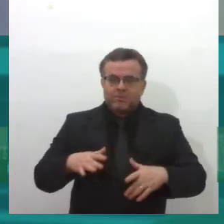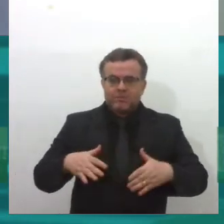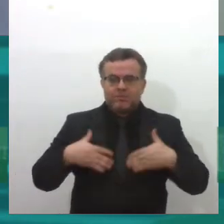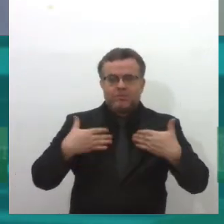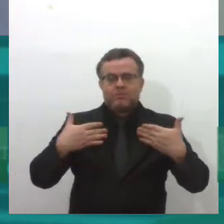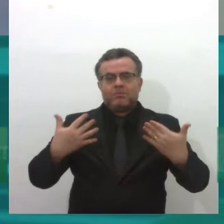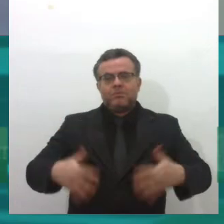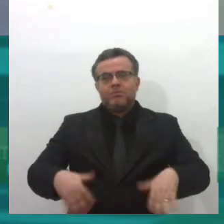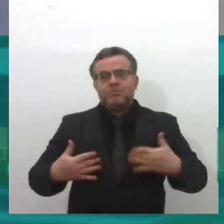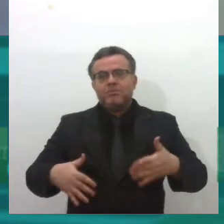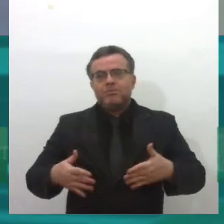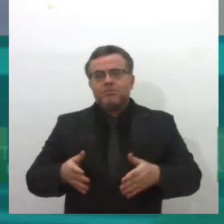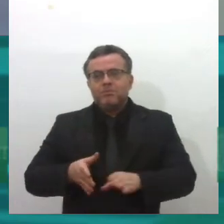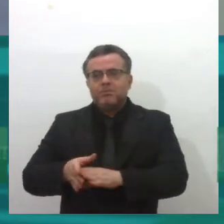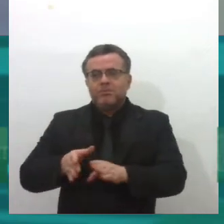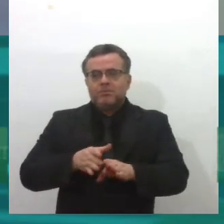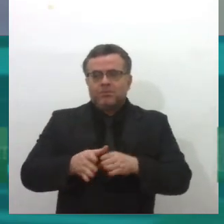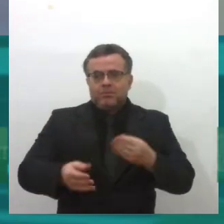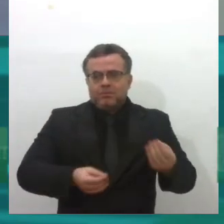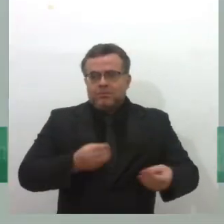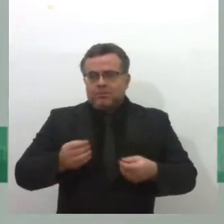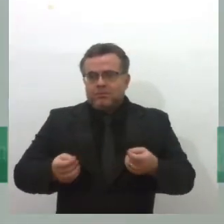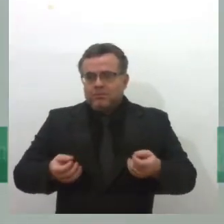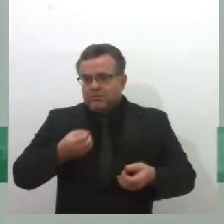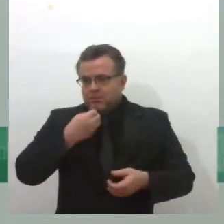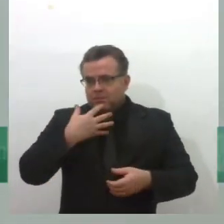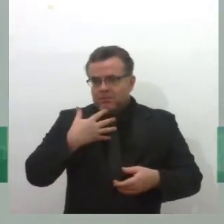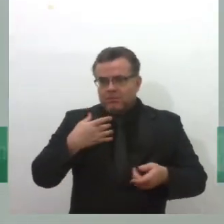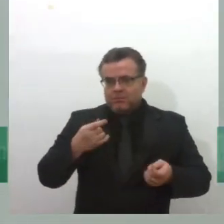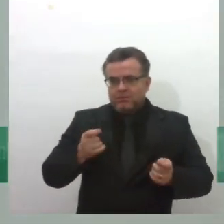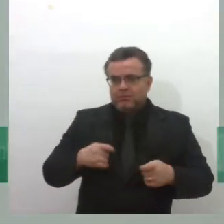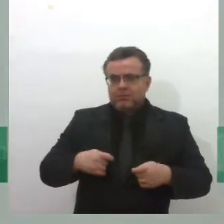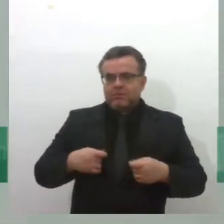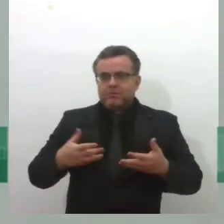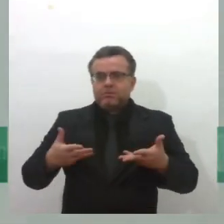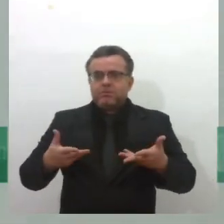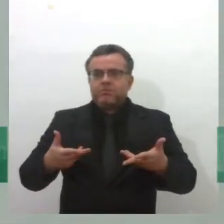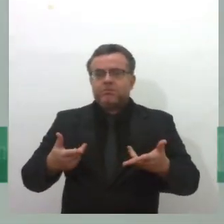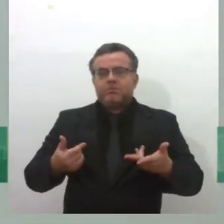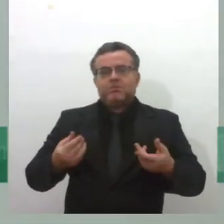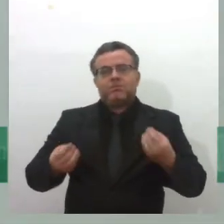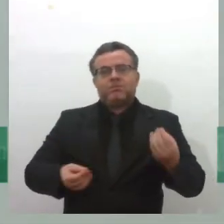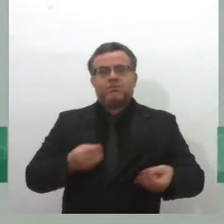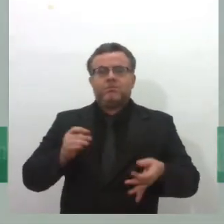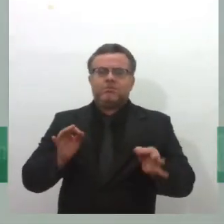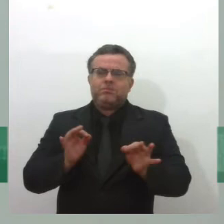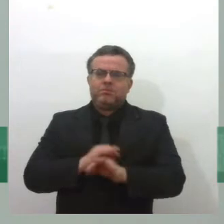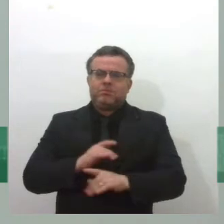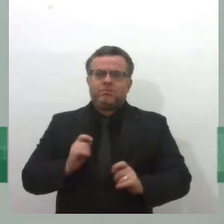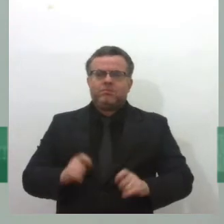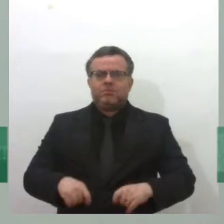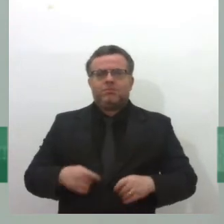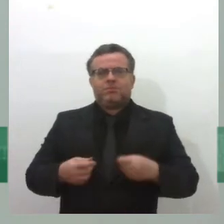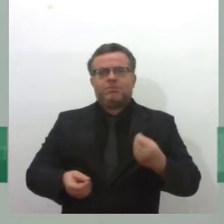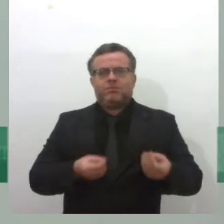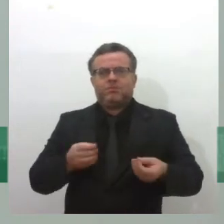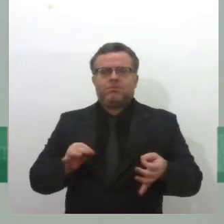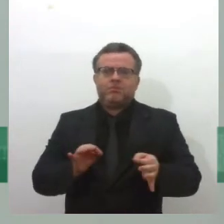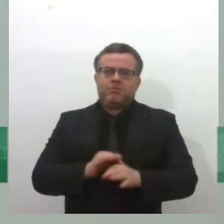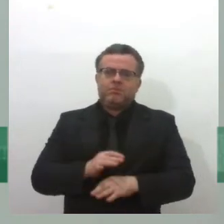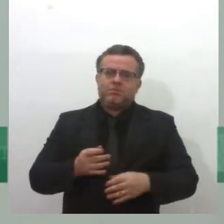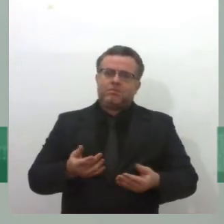a malversação? Quando eu penso em corrupção, eu digo, olha, ninguém pode embolsar dinheiro, isso tem que